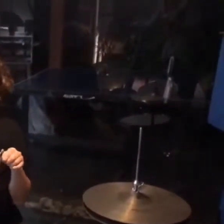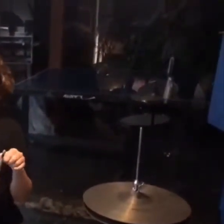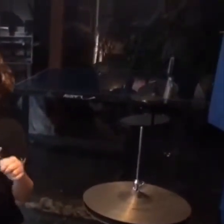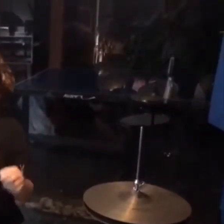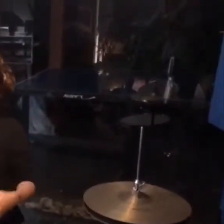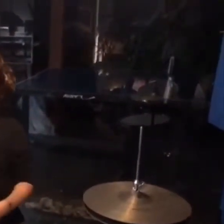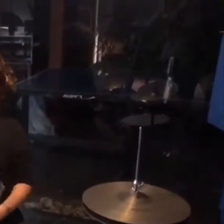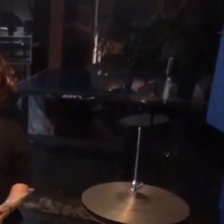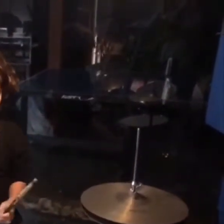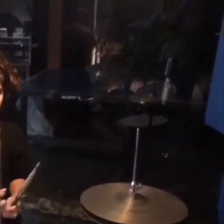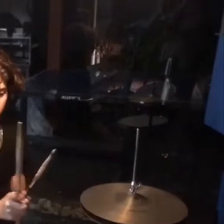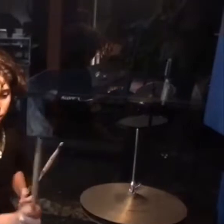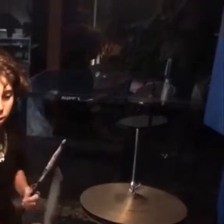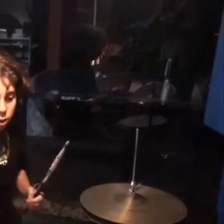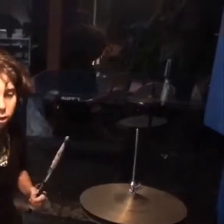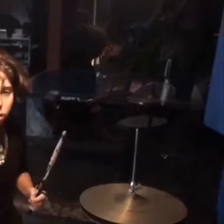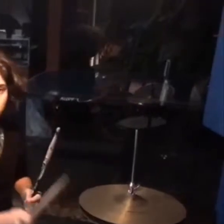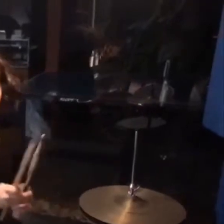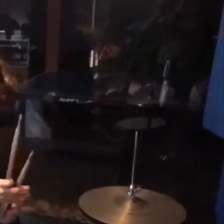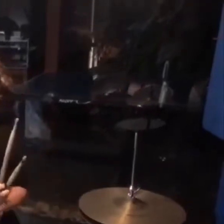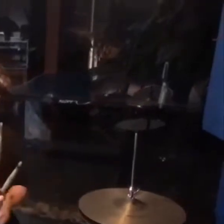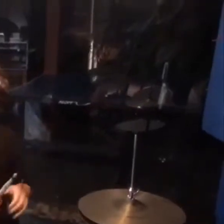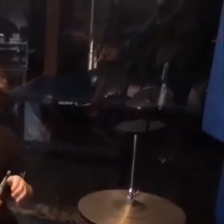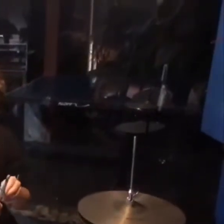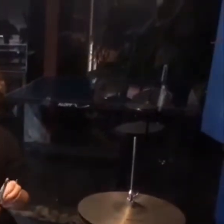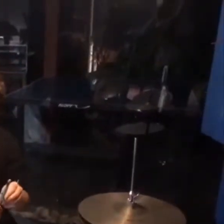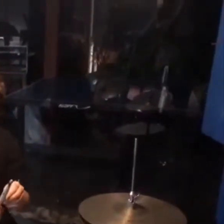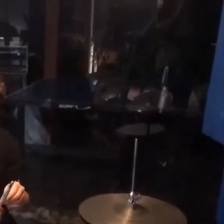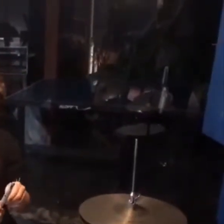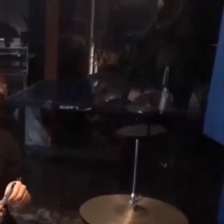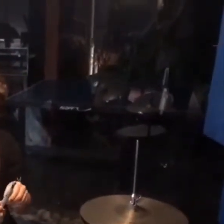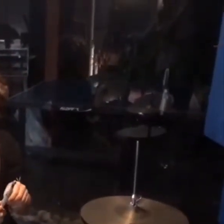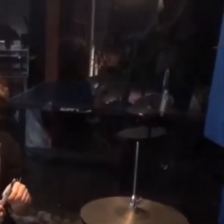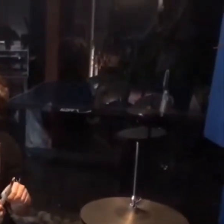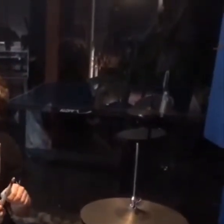Aprenda a amar pessoas com solidariedade.